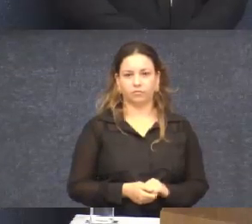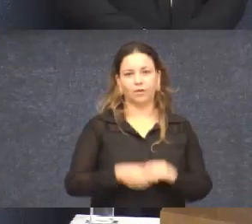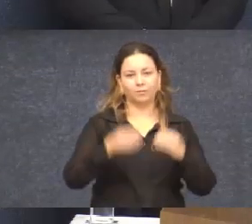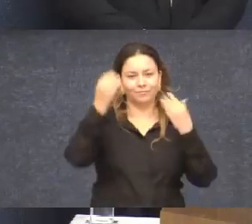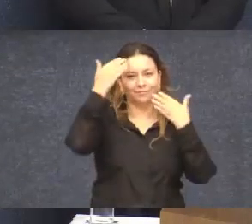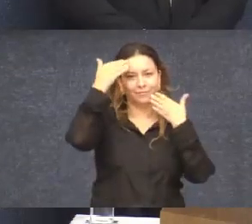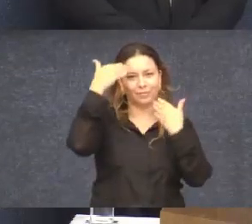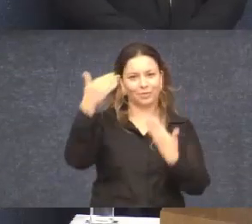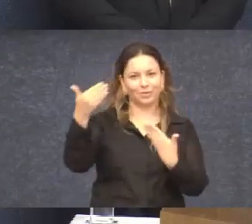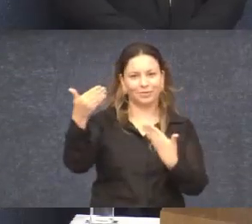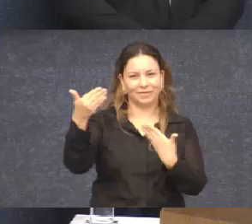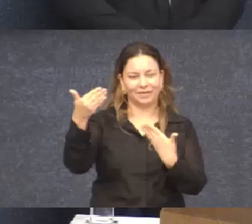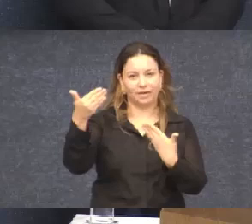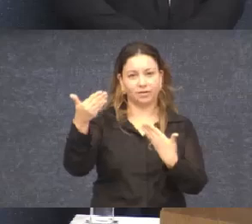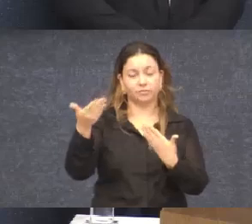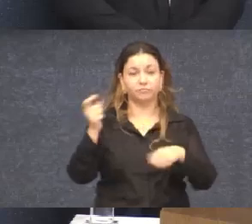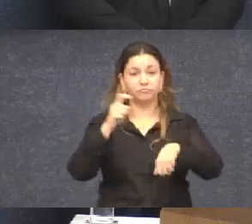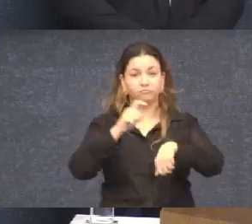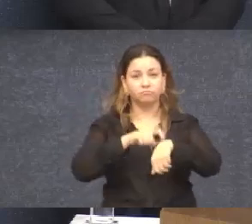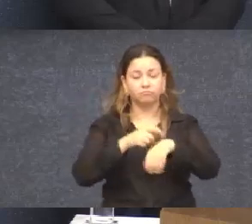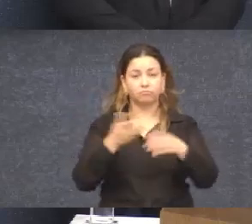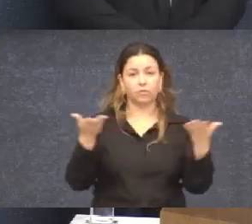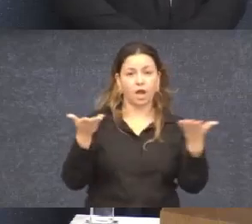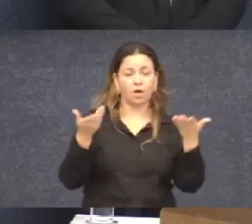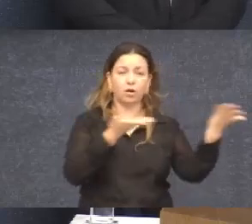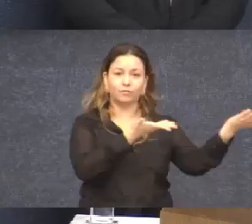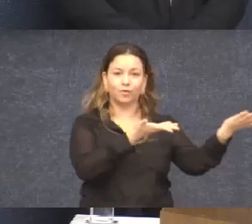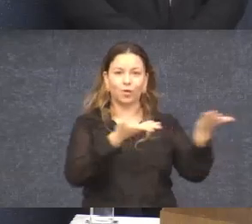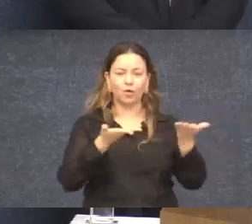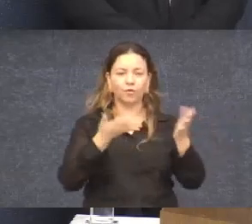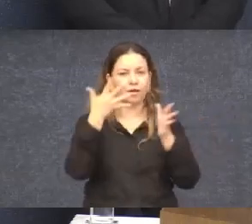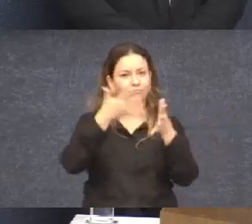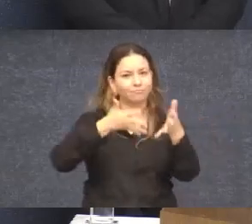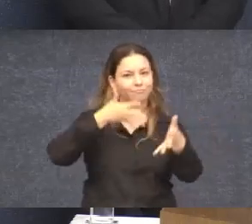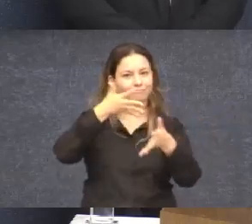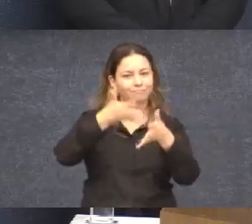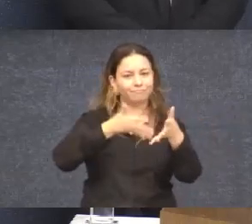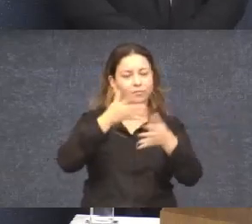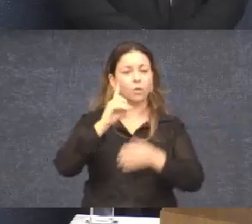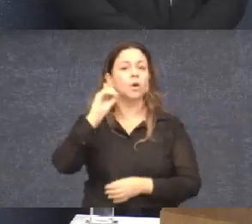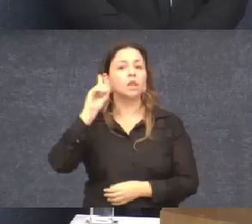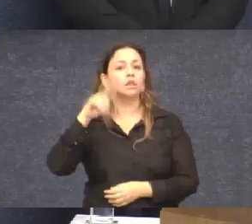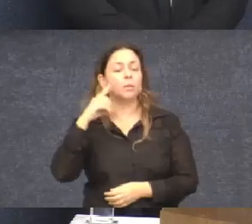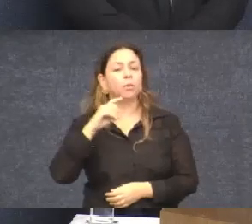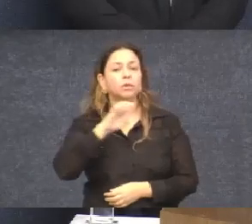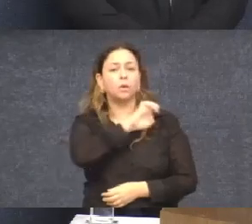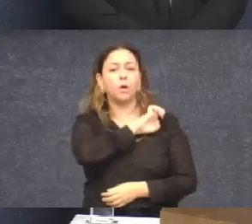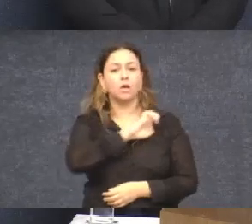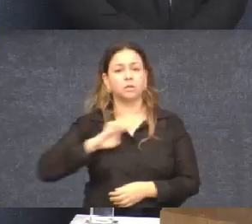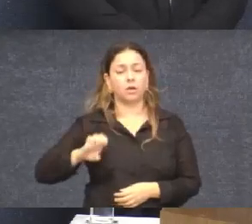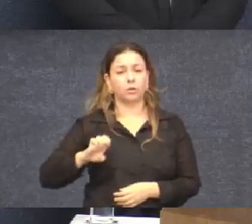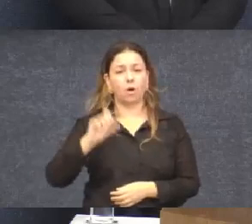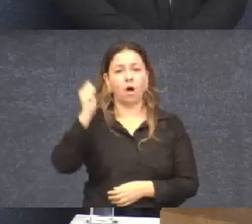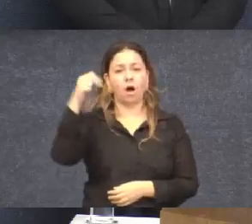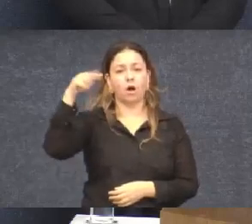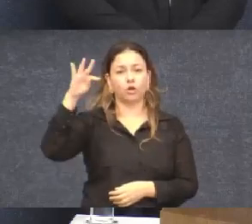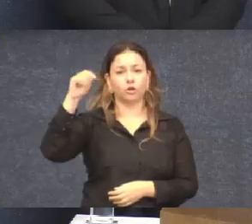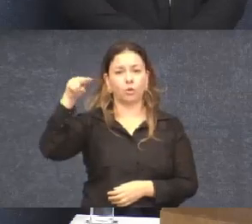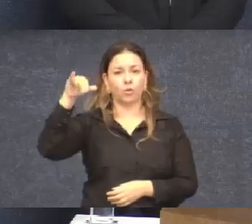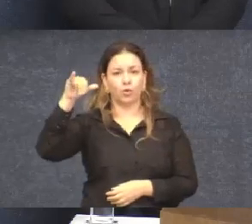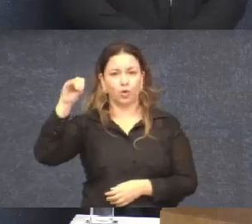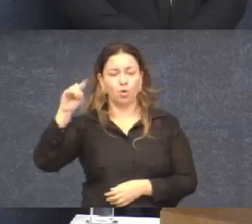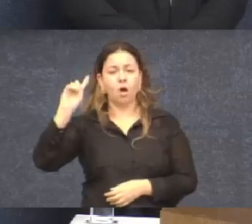Muito obrigado. Neste momento, convidamos para suas palavras o deputado estadual Antônio Carlos